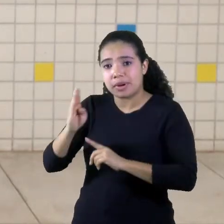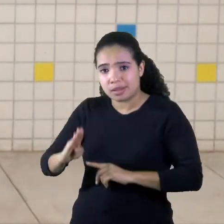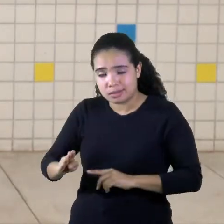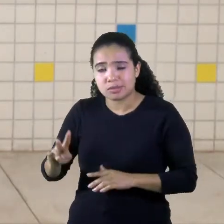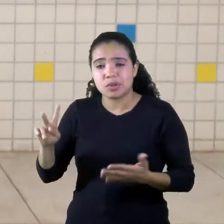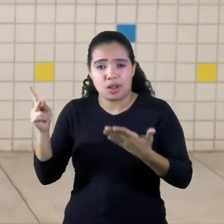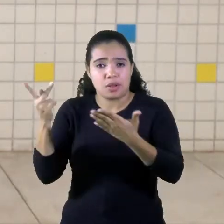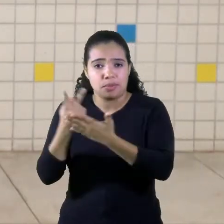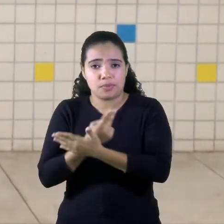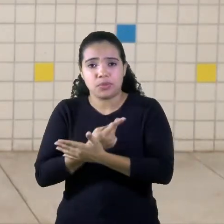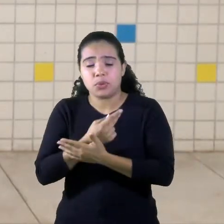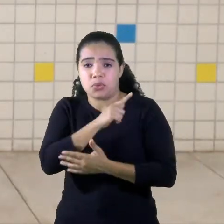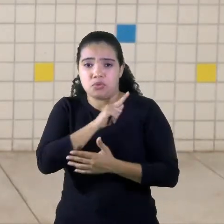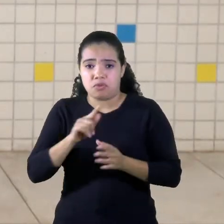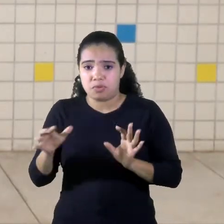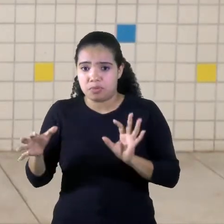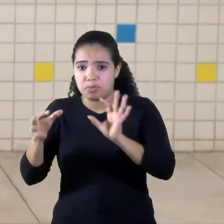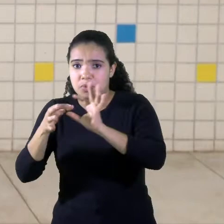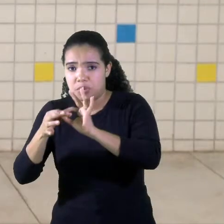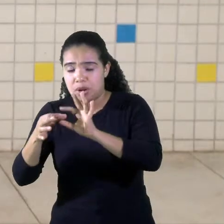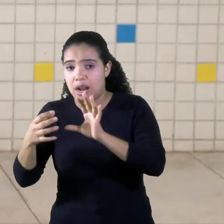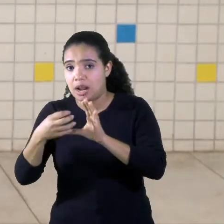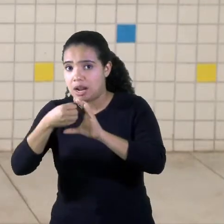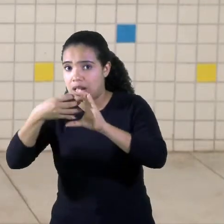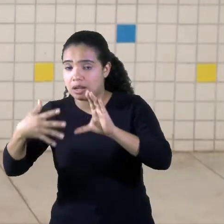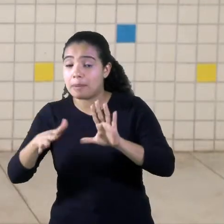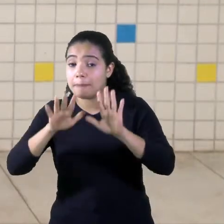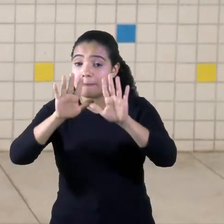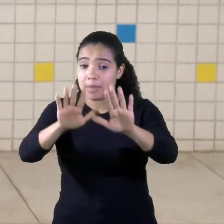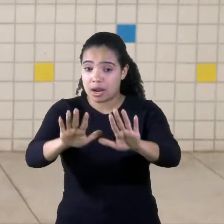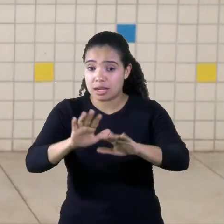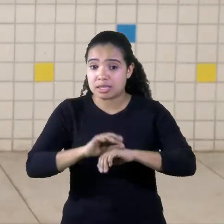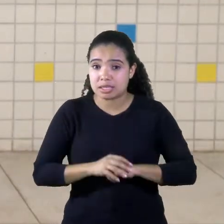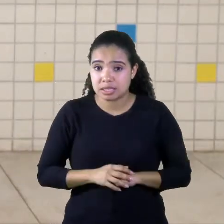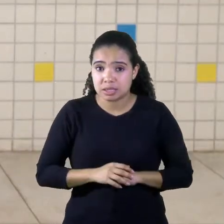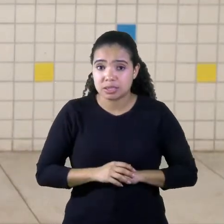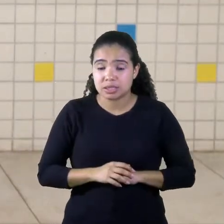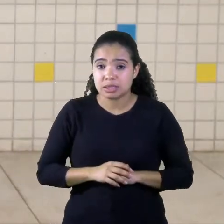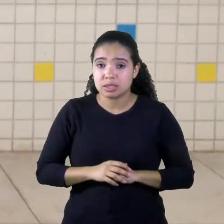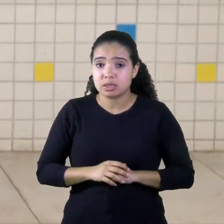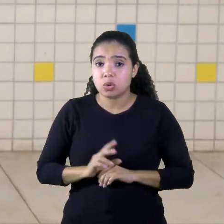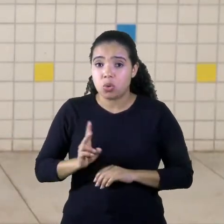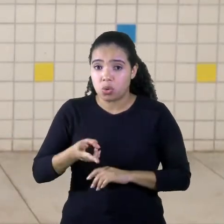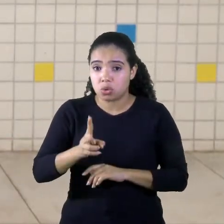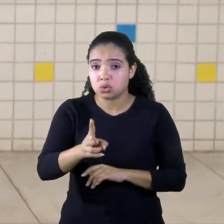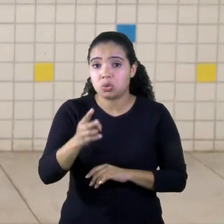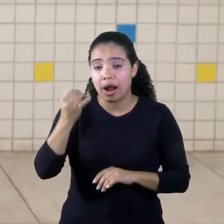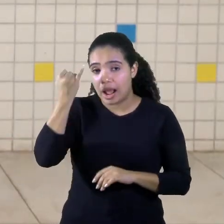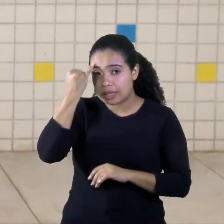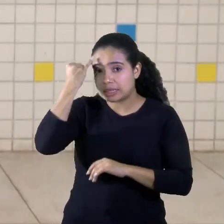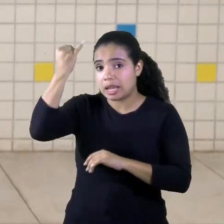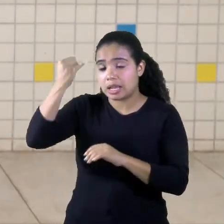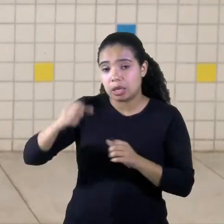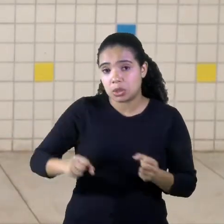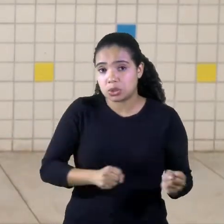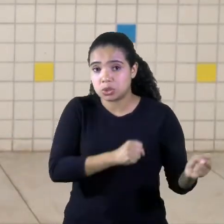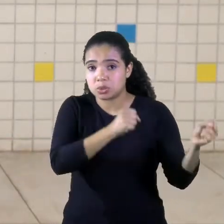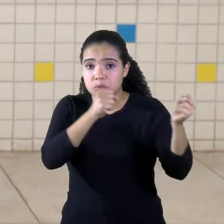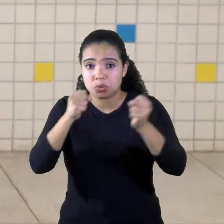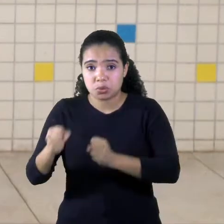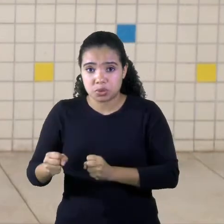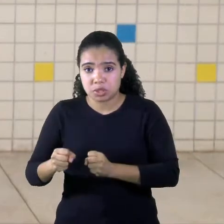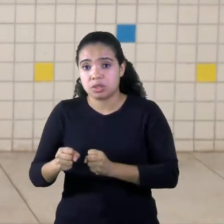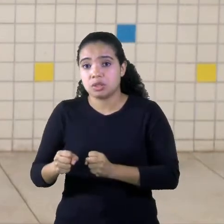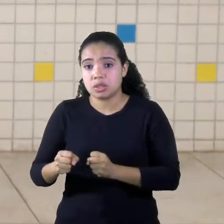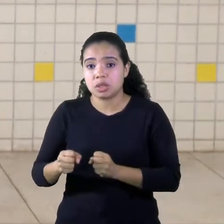que se aliou muito a essas características. Mas vamos continuar. A ideia de poder totalitário era uma